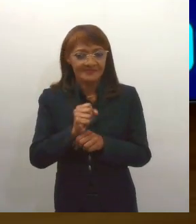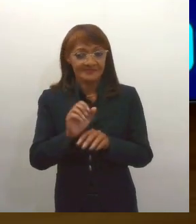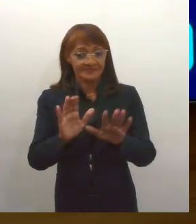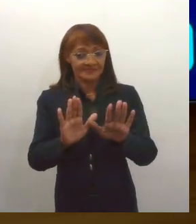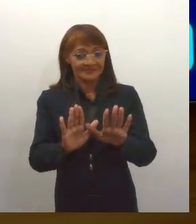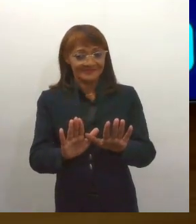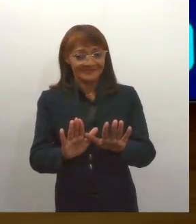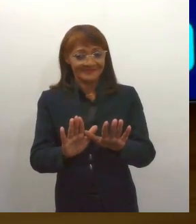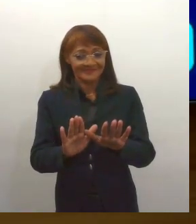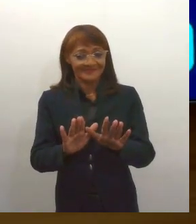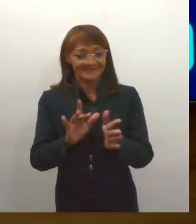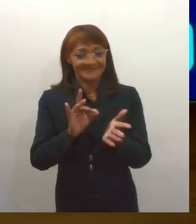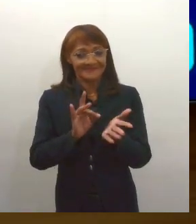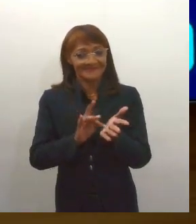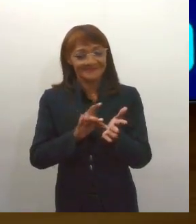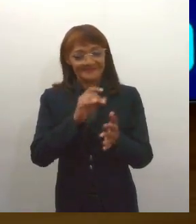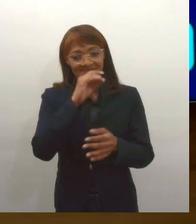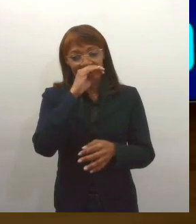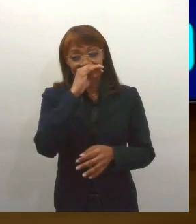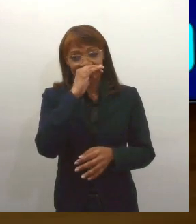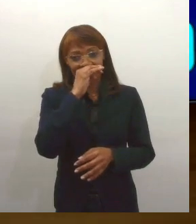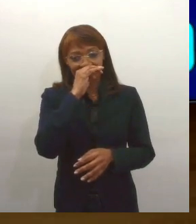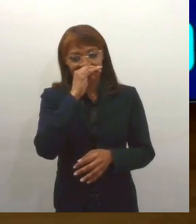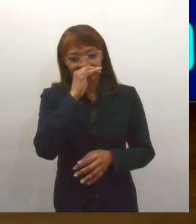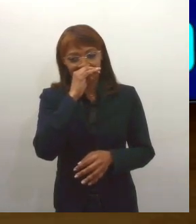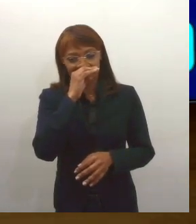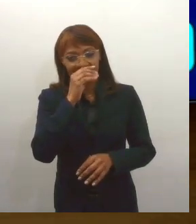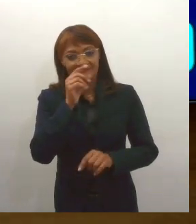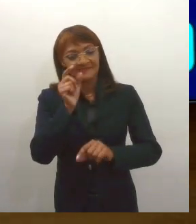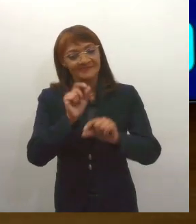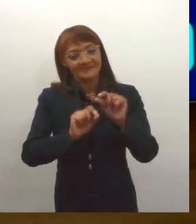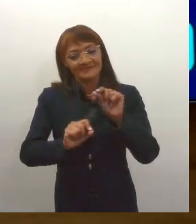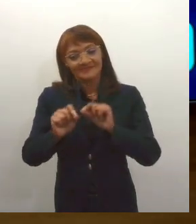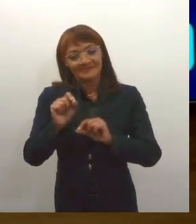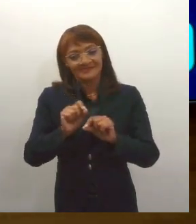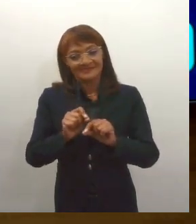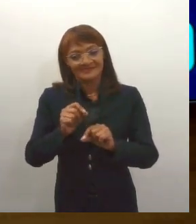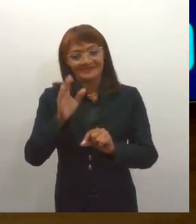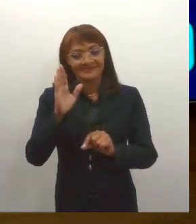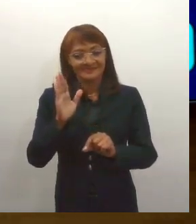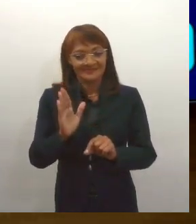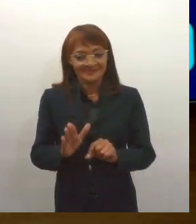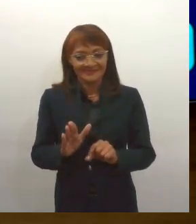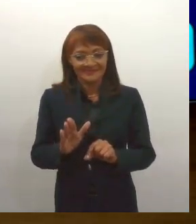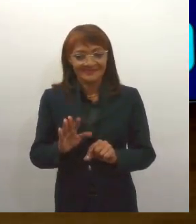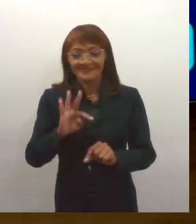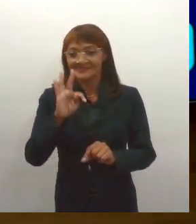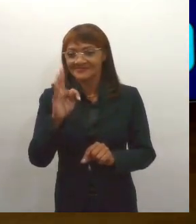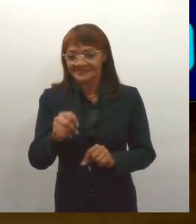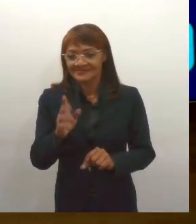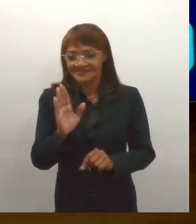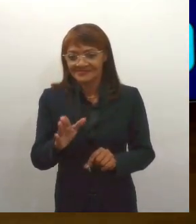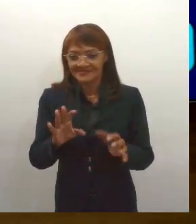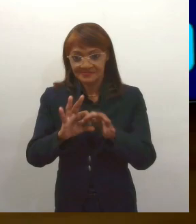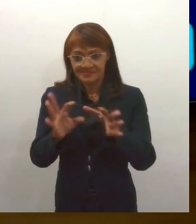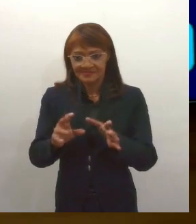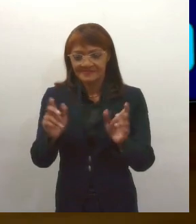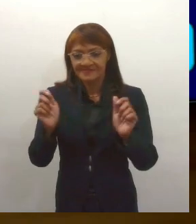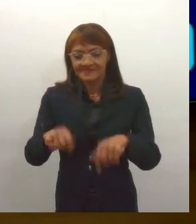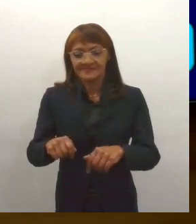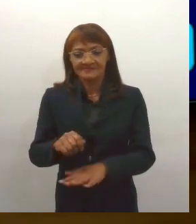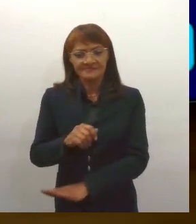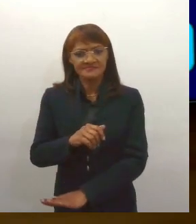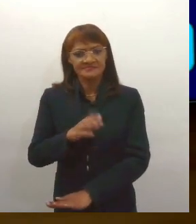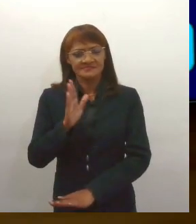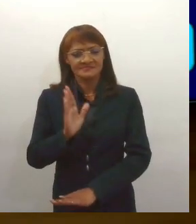está feita a licitação quando is aí vai funcionar para que isso para ficar mais democrático a casa para que